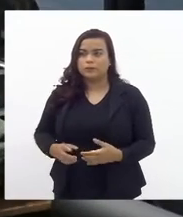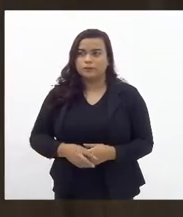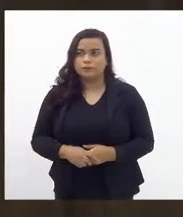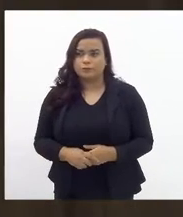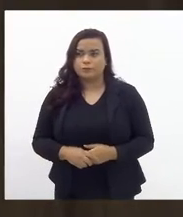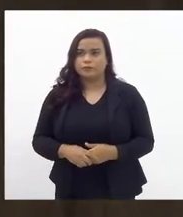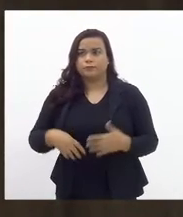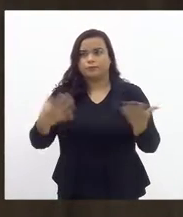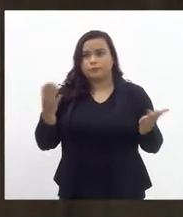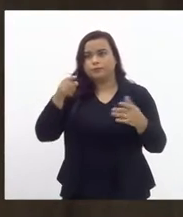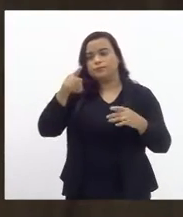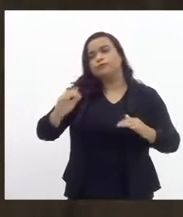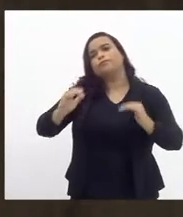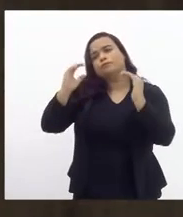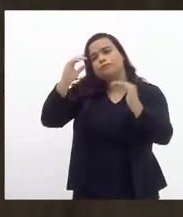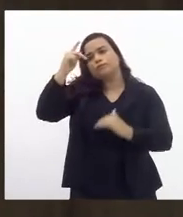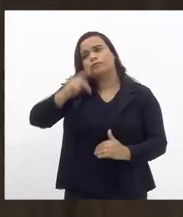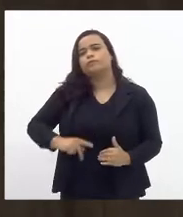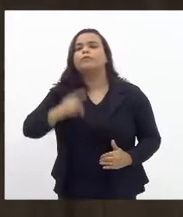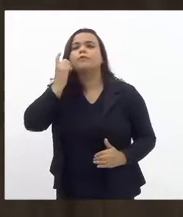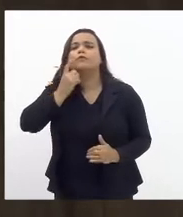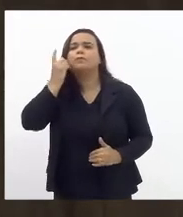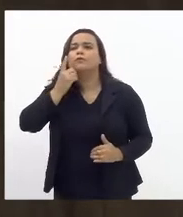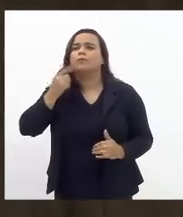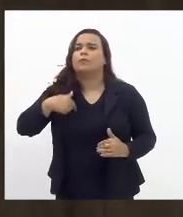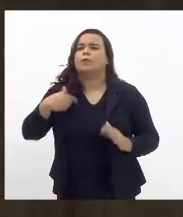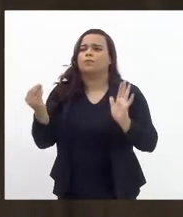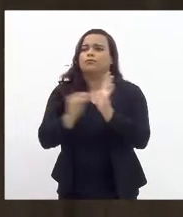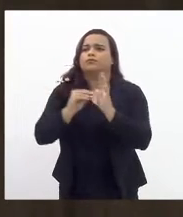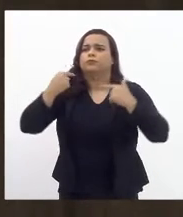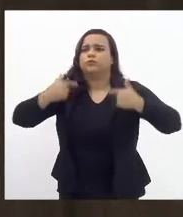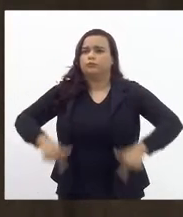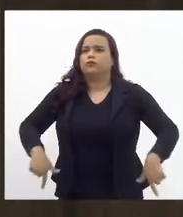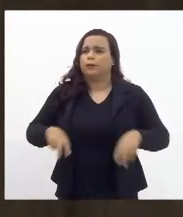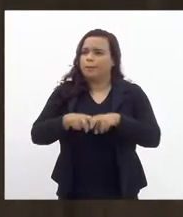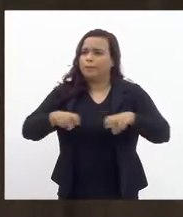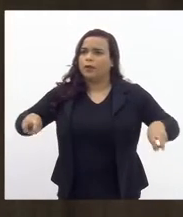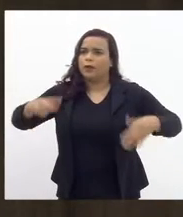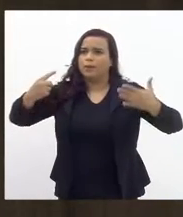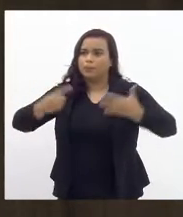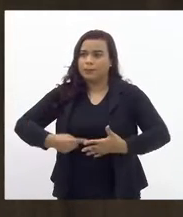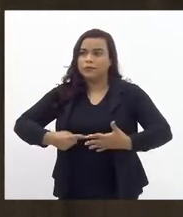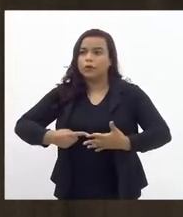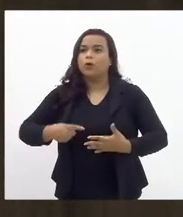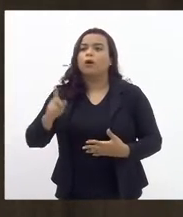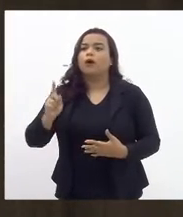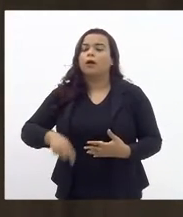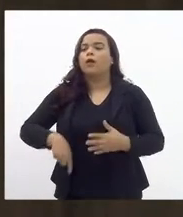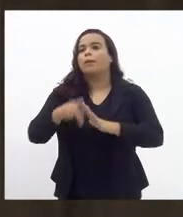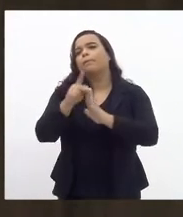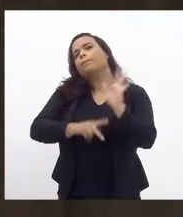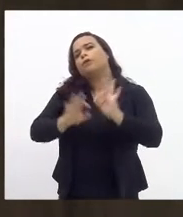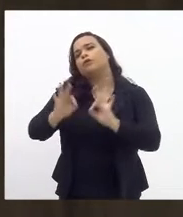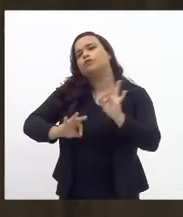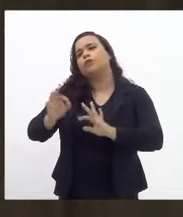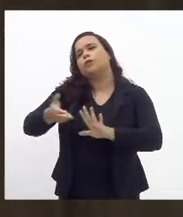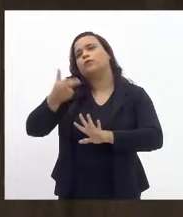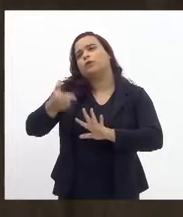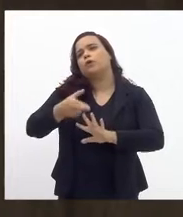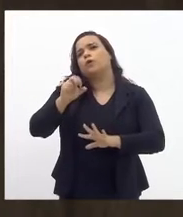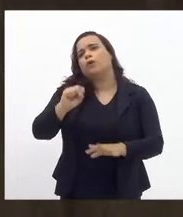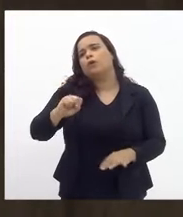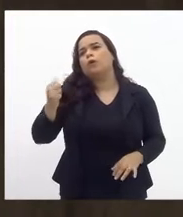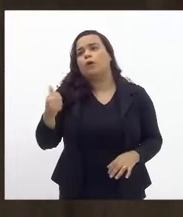Senhora presidenta, deputada Tia Ju, só para registrar a abstenção da bancada do PSOL no projeto de resolução 811